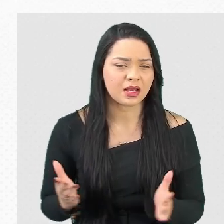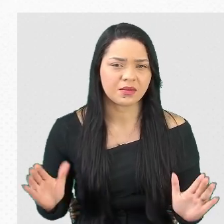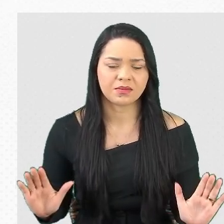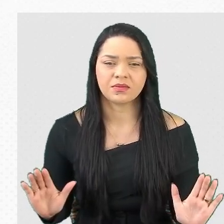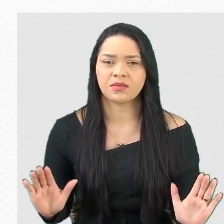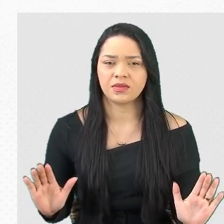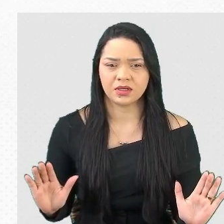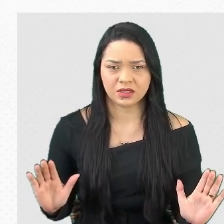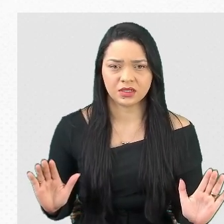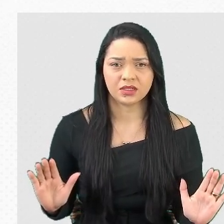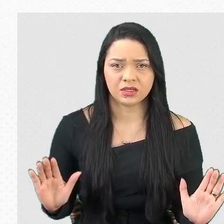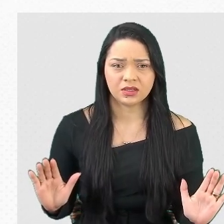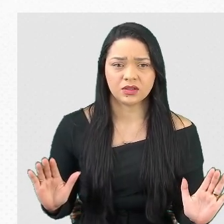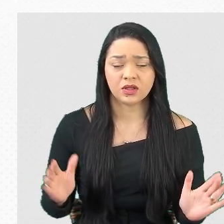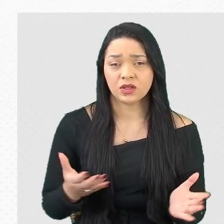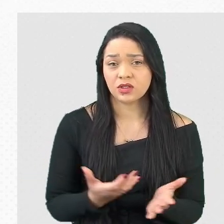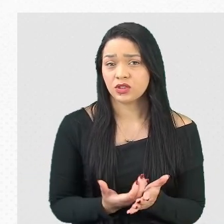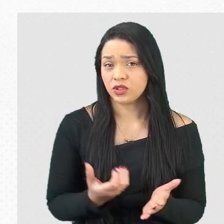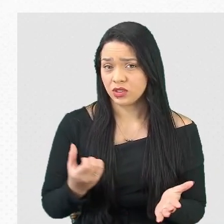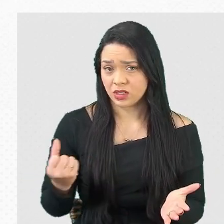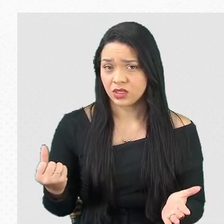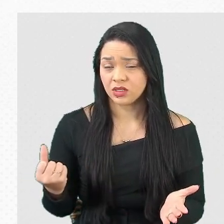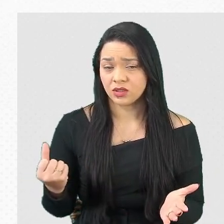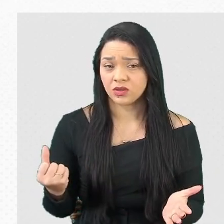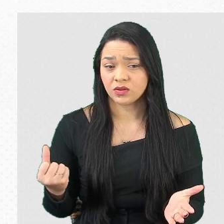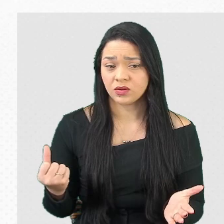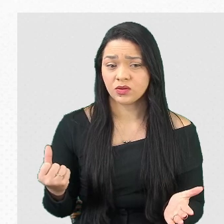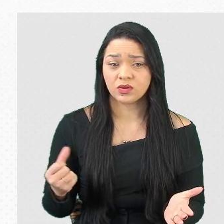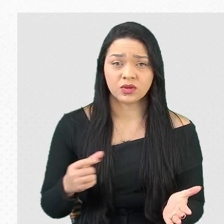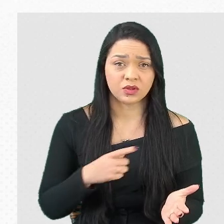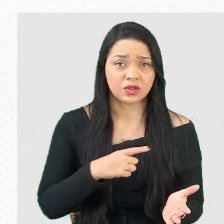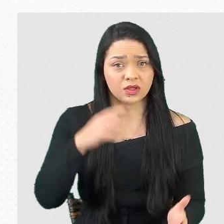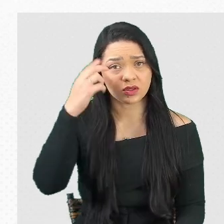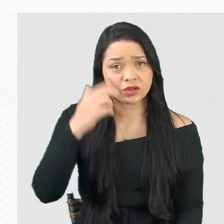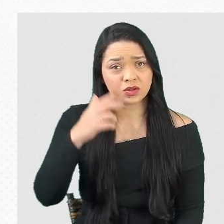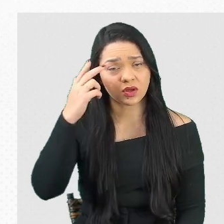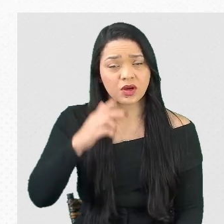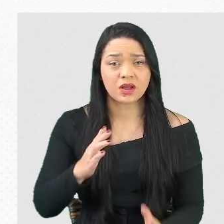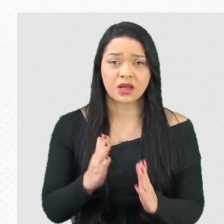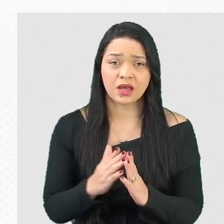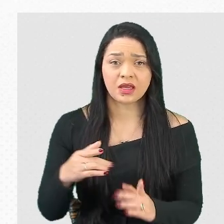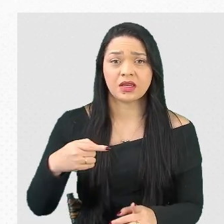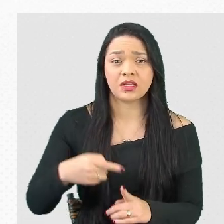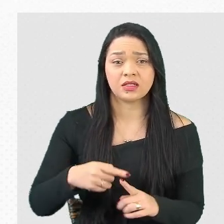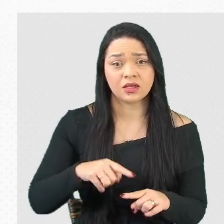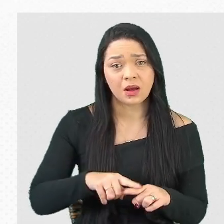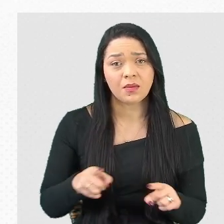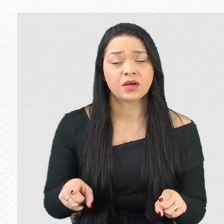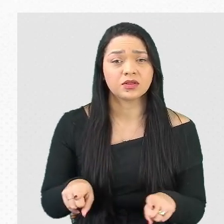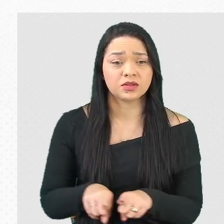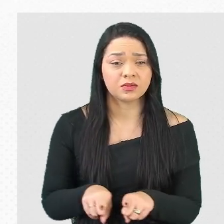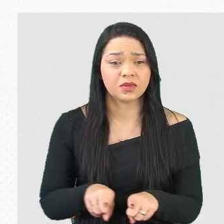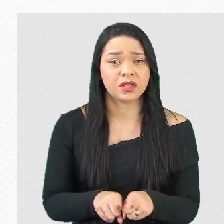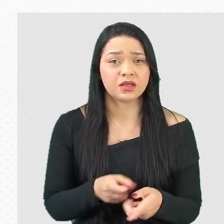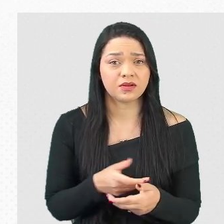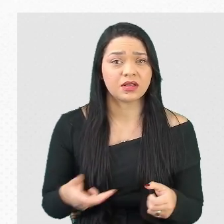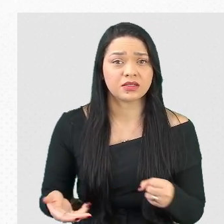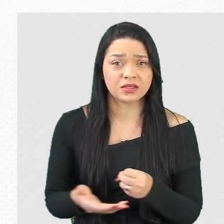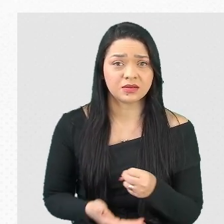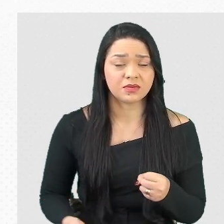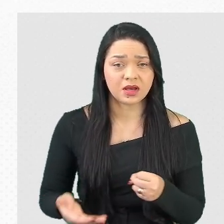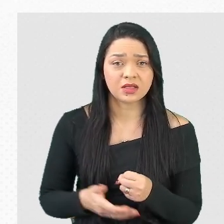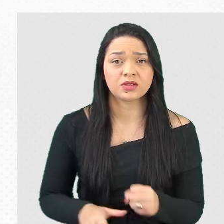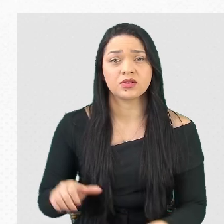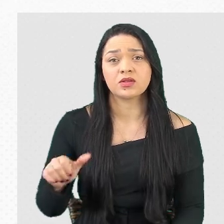assim, tirando, né, de cena, na cena histórica a igreja, né, o absolutismo, mas elas vão minando as bases, principalmente do absolutismo,